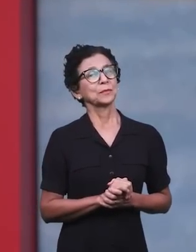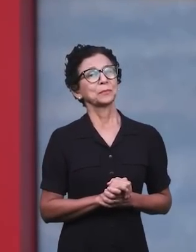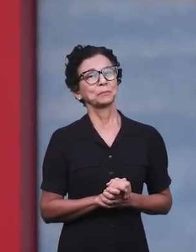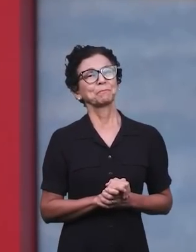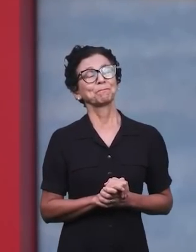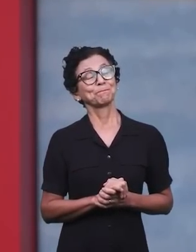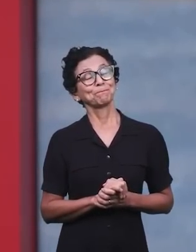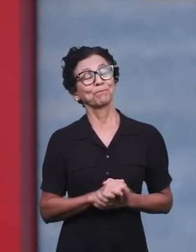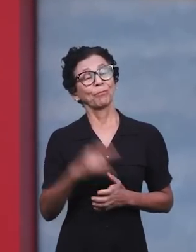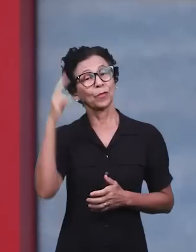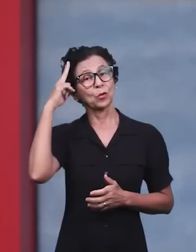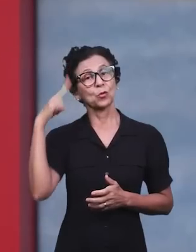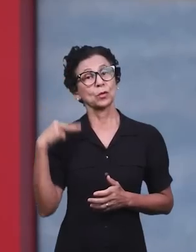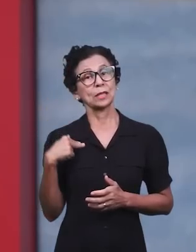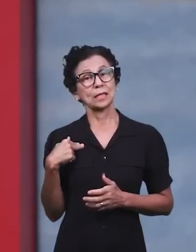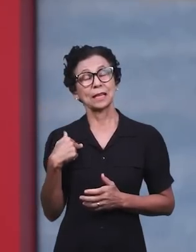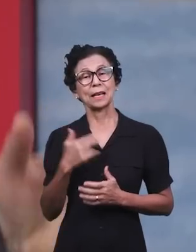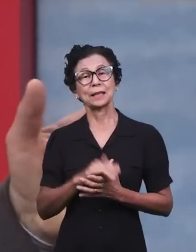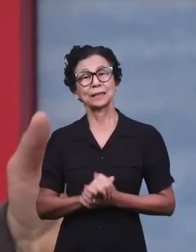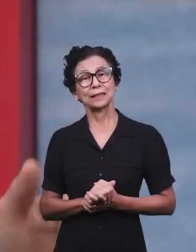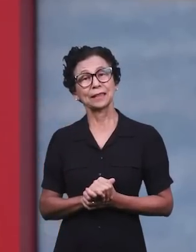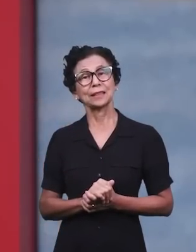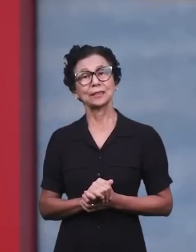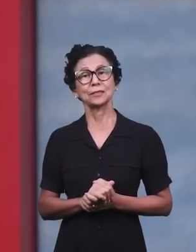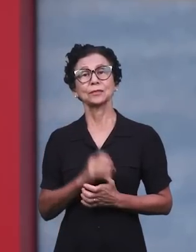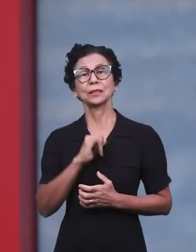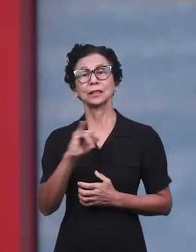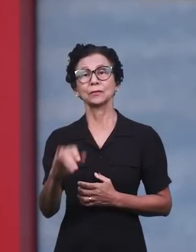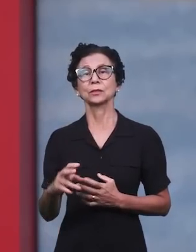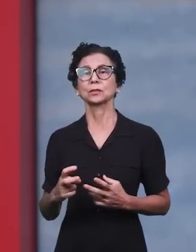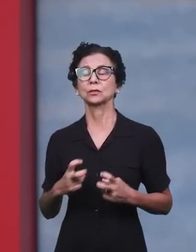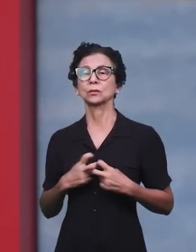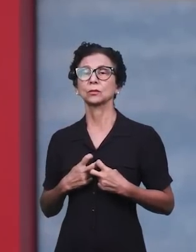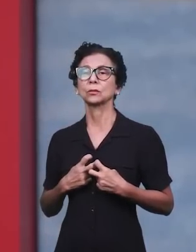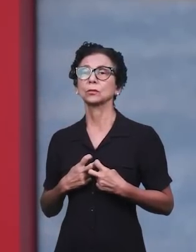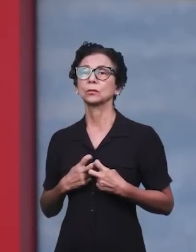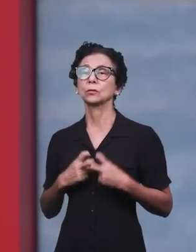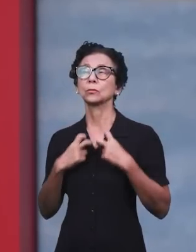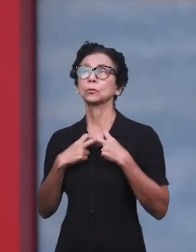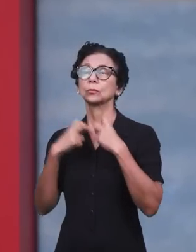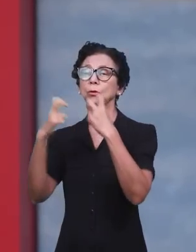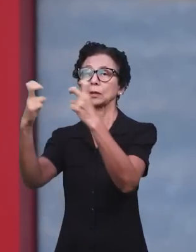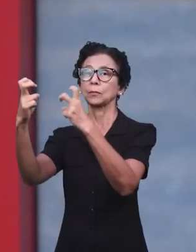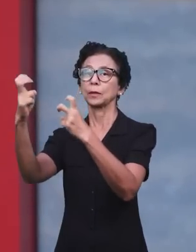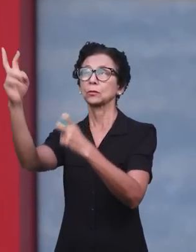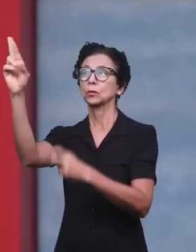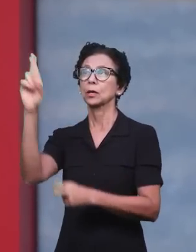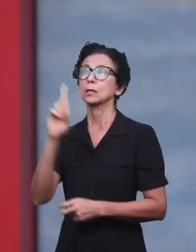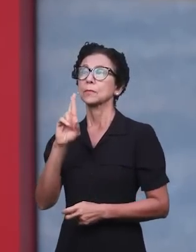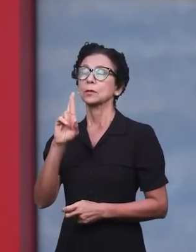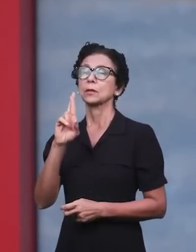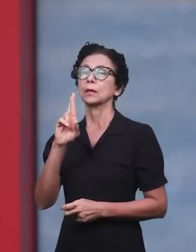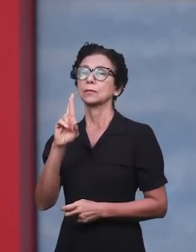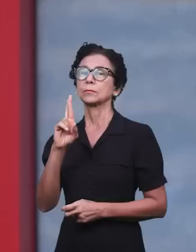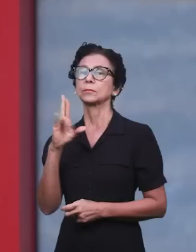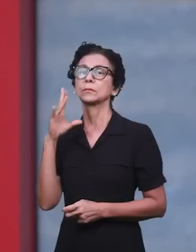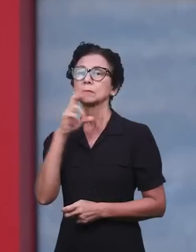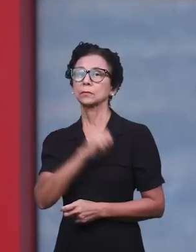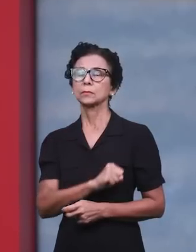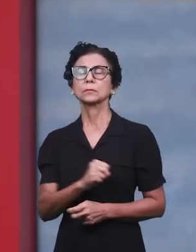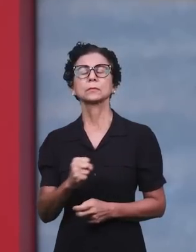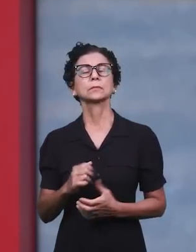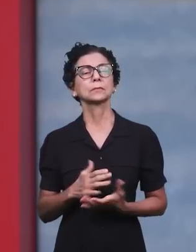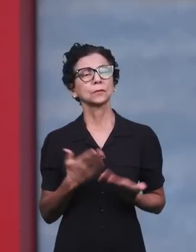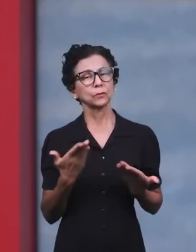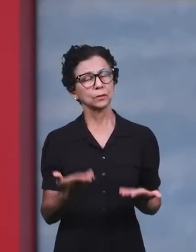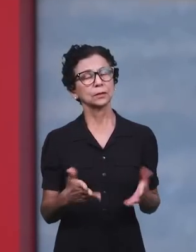socorrido. E Deus é aquele que, quando o Senhor diz, quando clamares, eu direi, eis-me aqui. Quer dizer, o Senhor está pertinho de nós. Então, clama, busca o